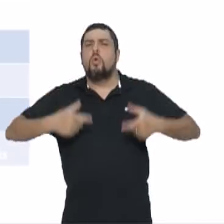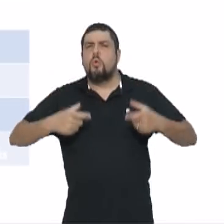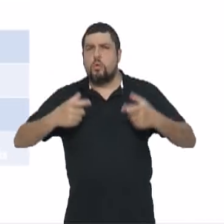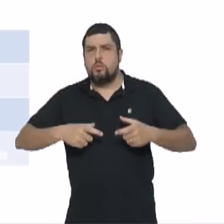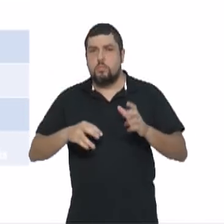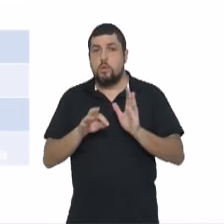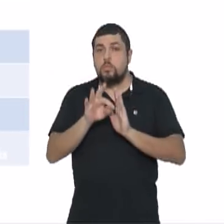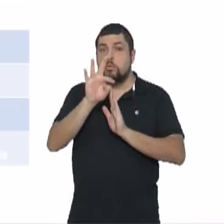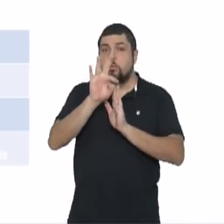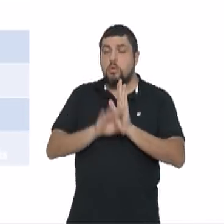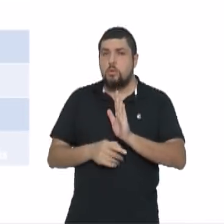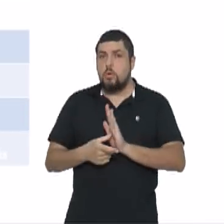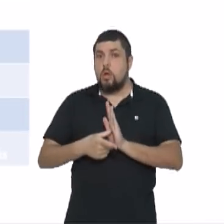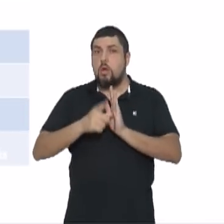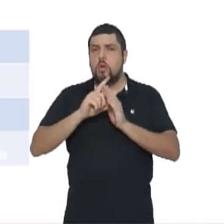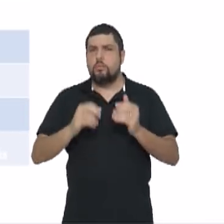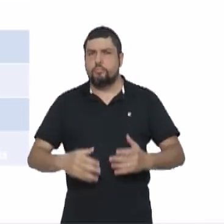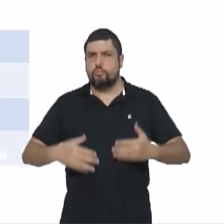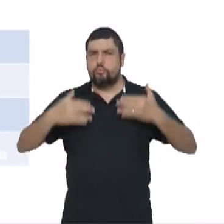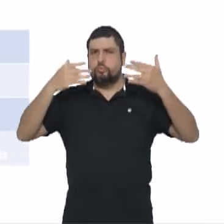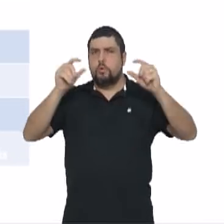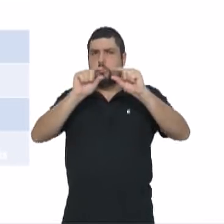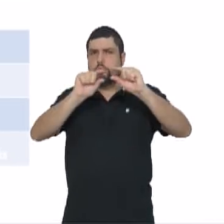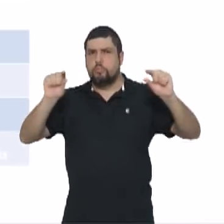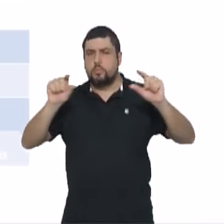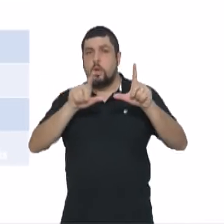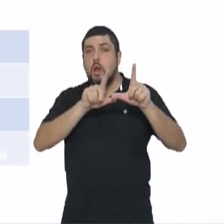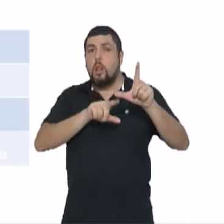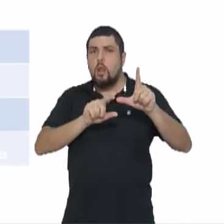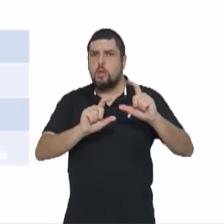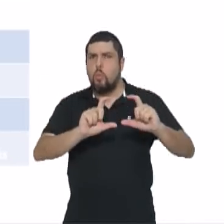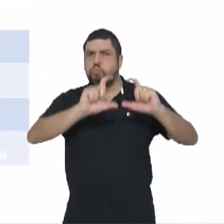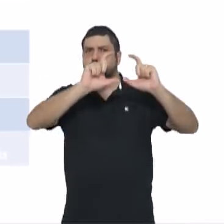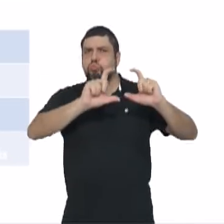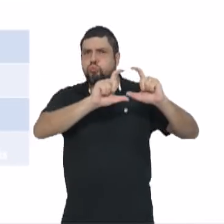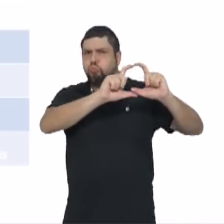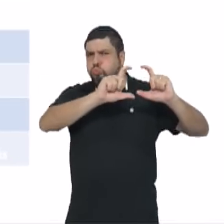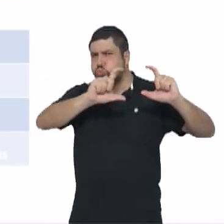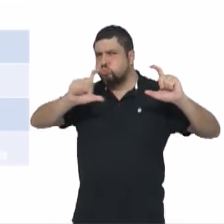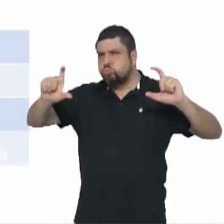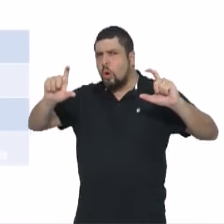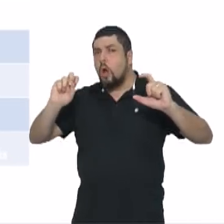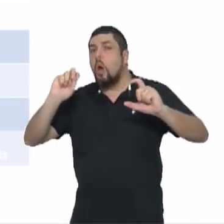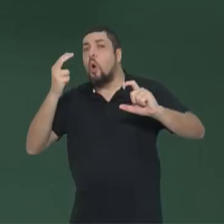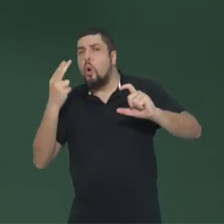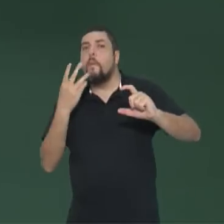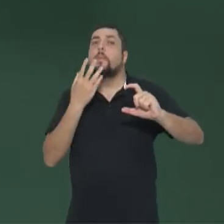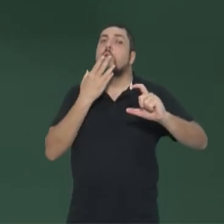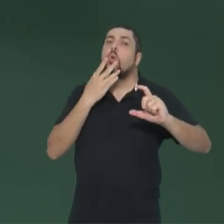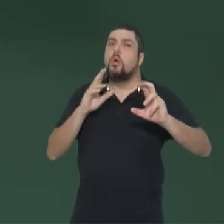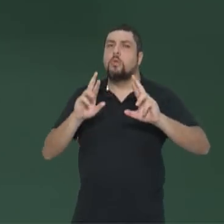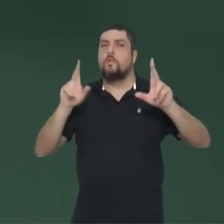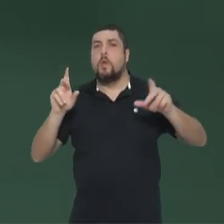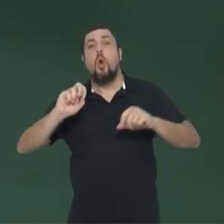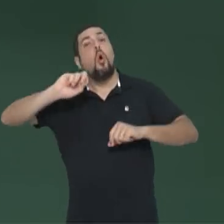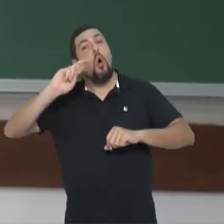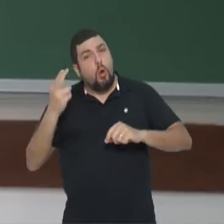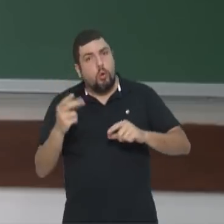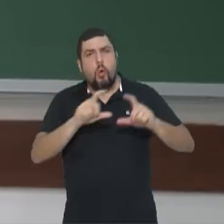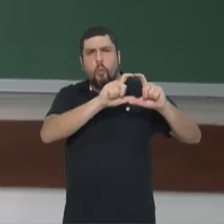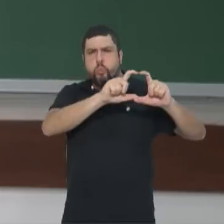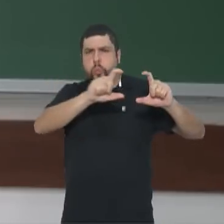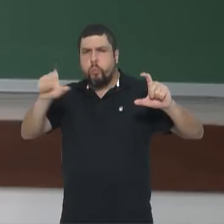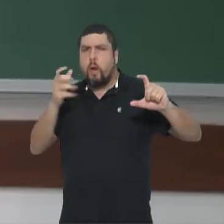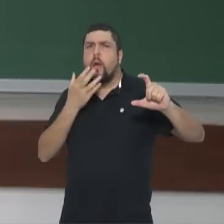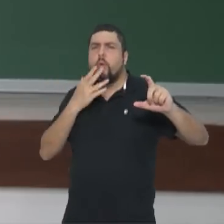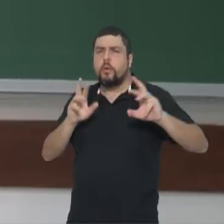antes do texto, é destacado com letras maiores ou de cor diferente, ou as duas coisas, né? Às vezes